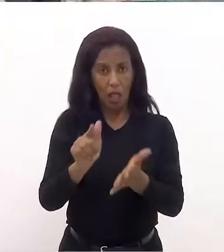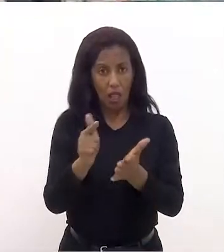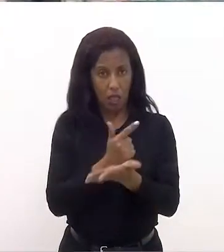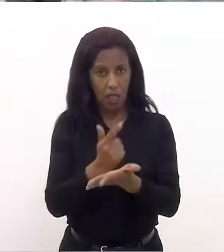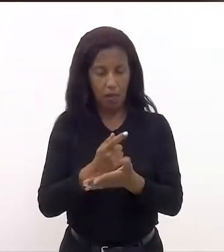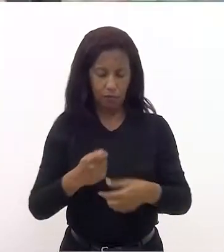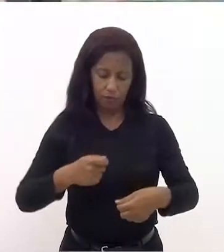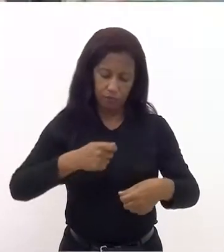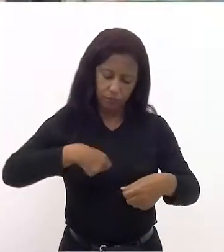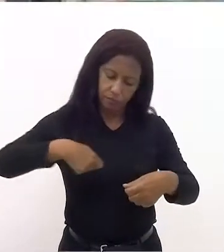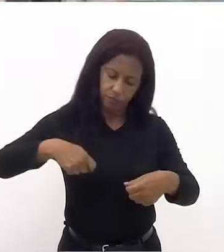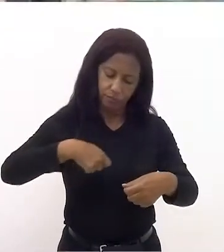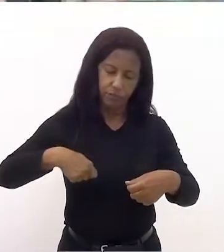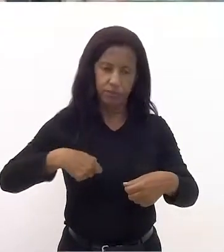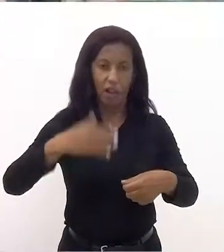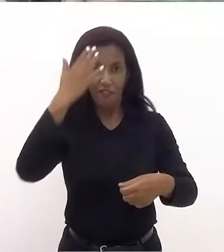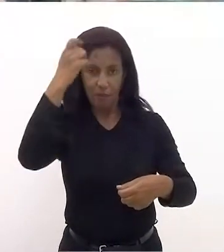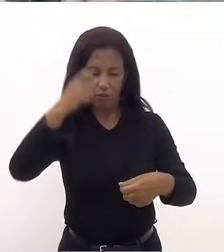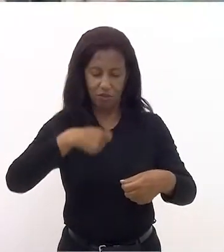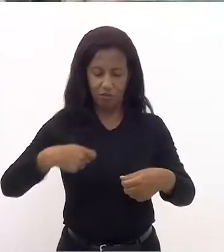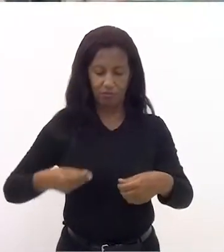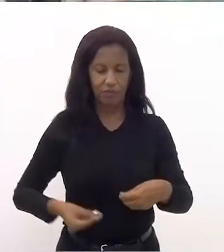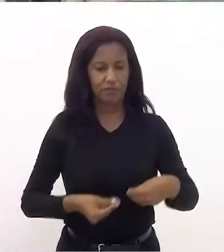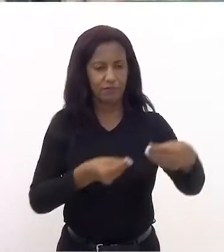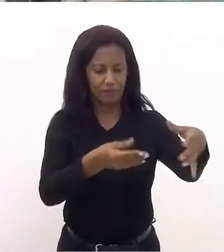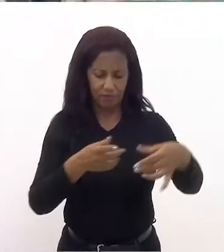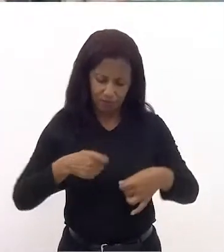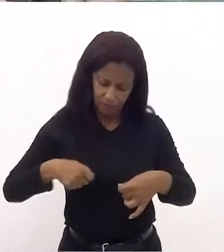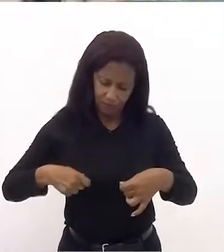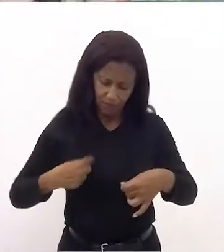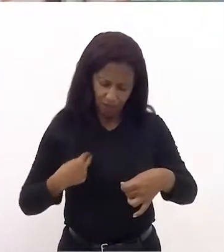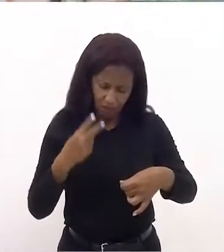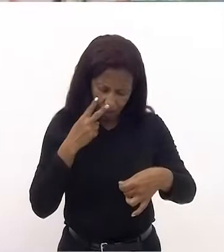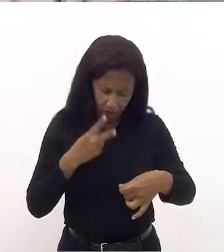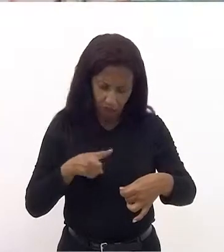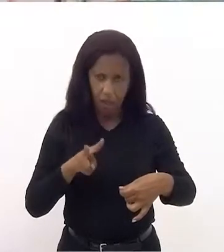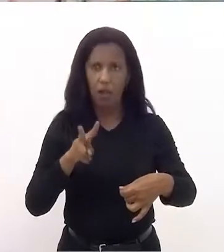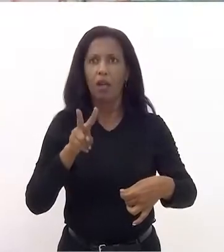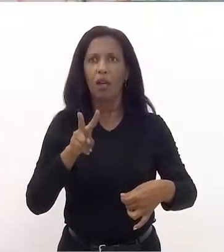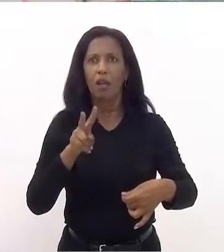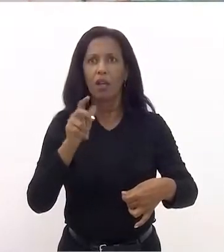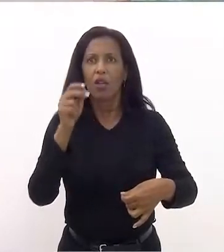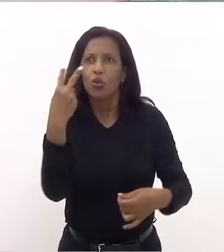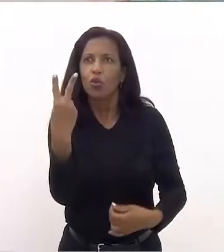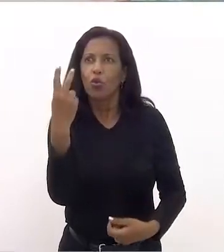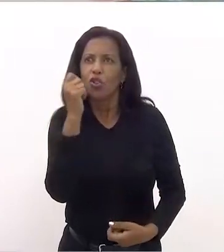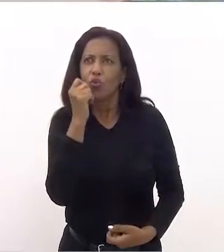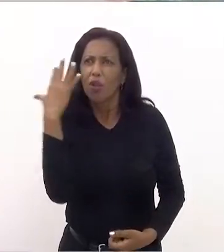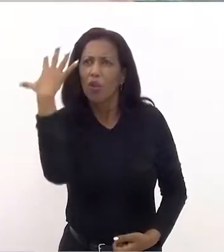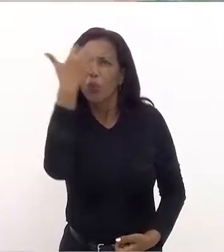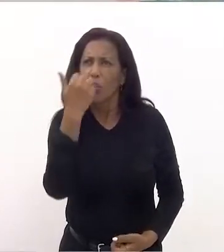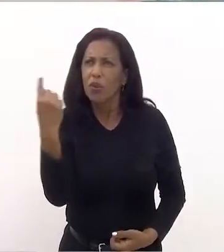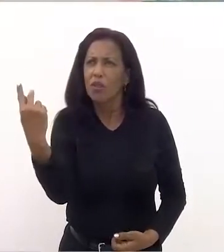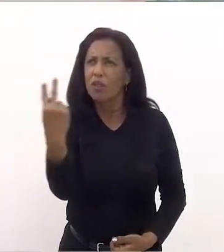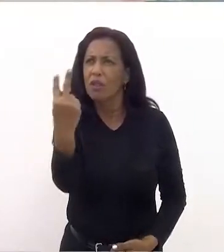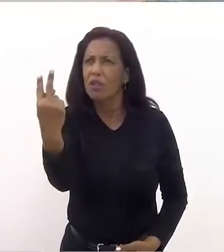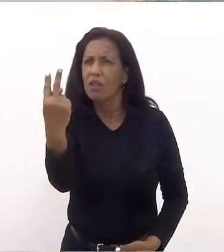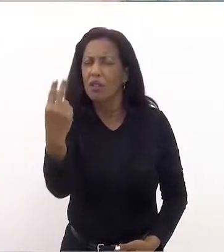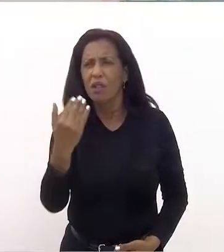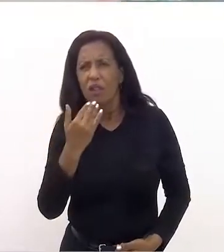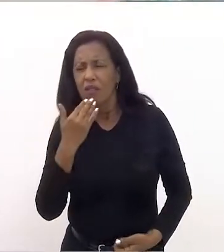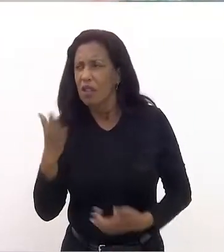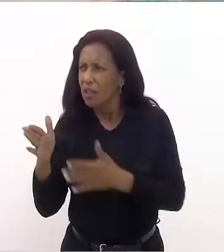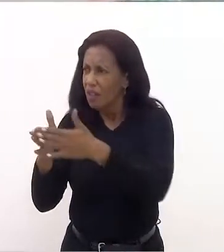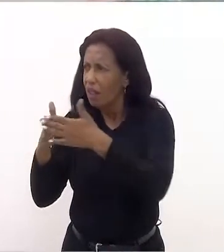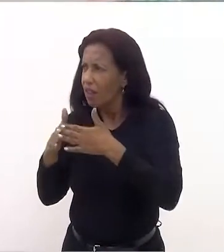escrevendo os livros, autografando livros, eu olhei e vi 2 mulheres bonitas lá fora. Aí eu